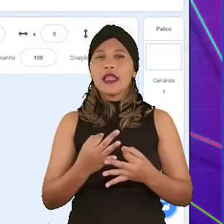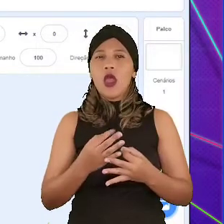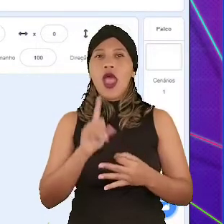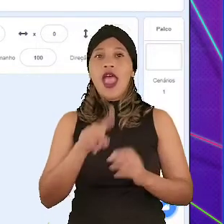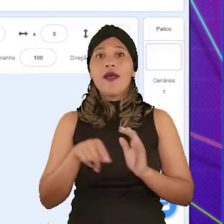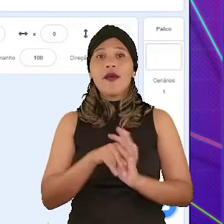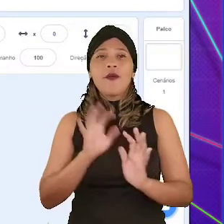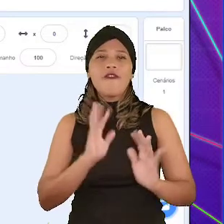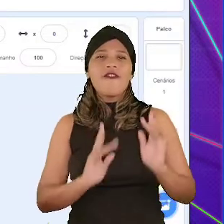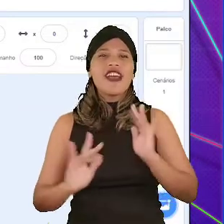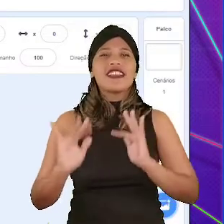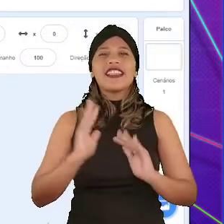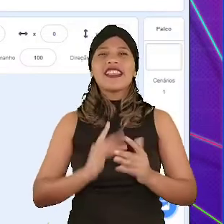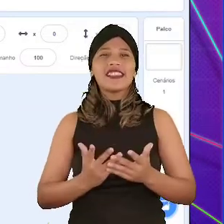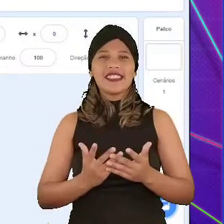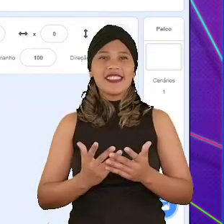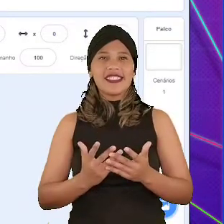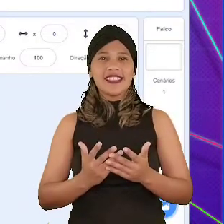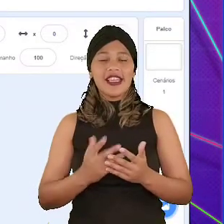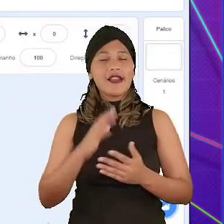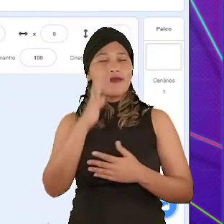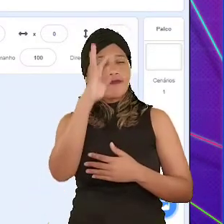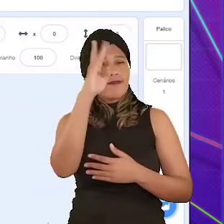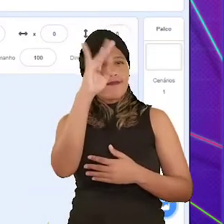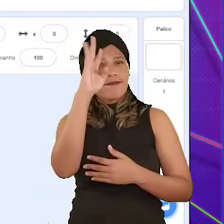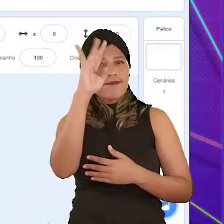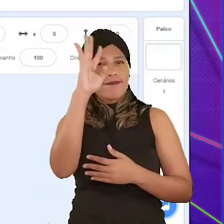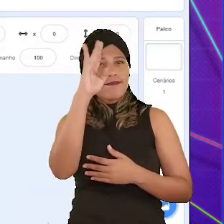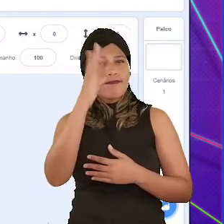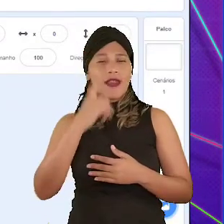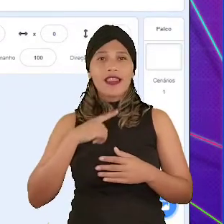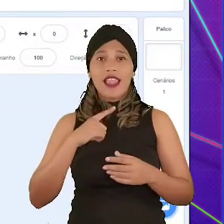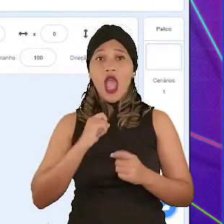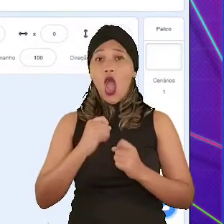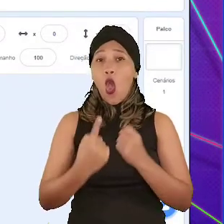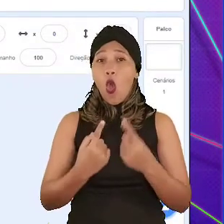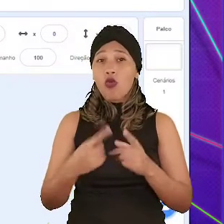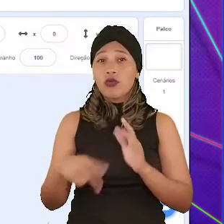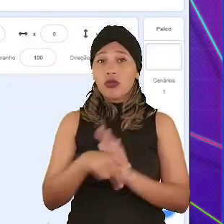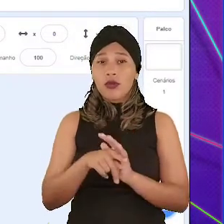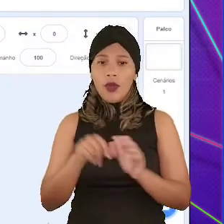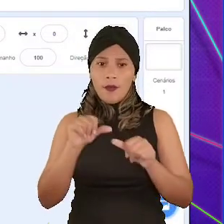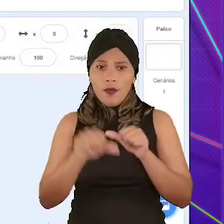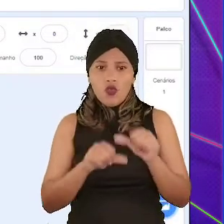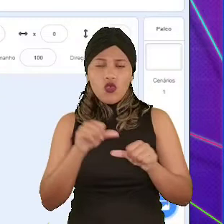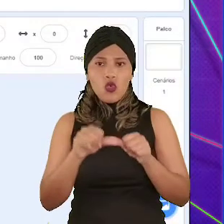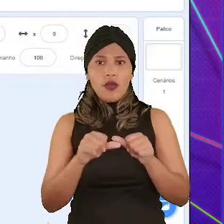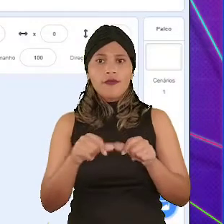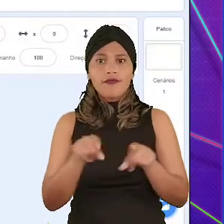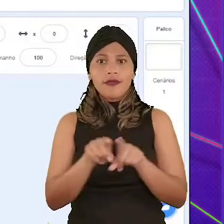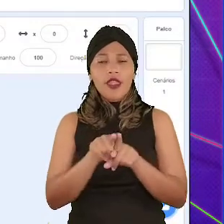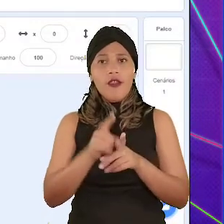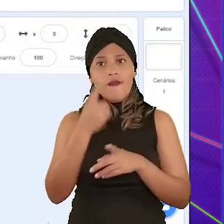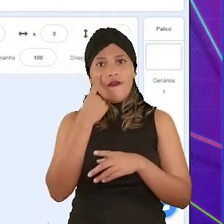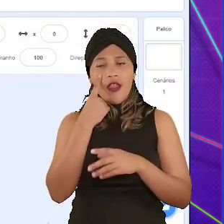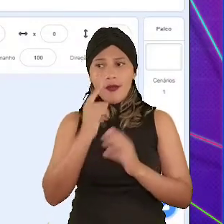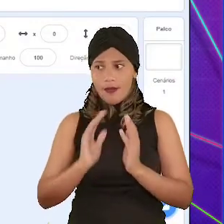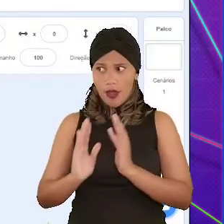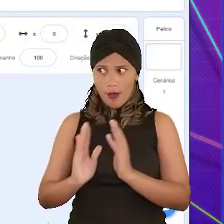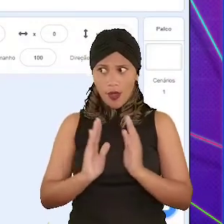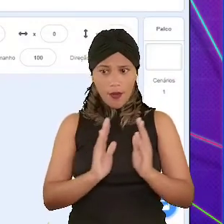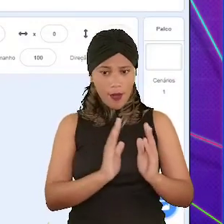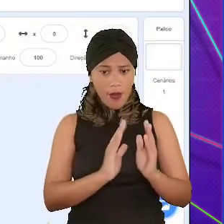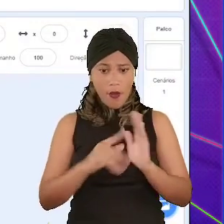dar uma atençãozinha agora que a das fantasias na barra de código de aparência a gente viu alguns comandos de mudar fantasias